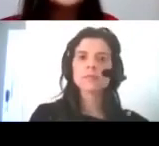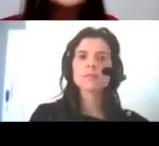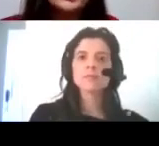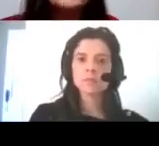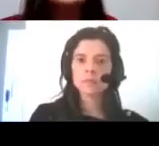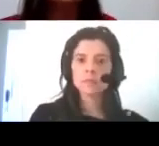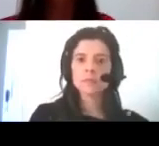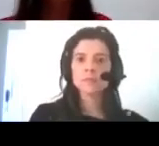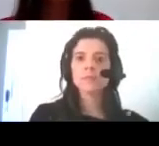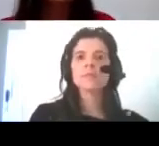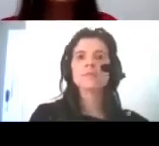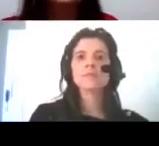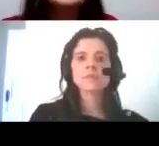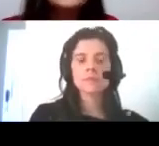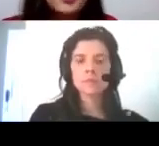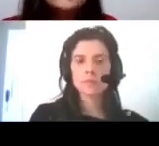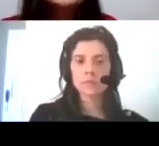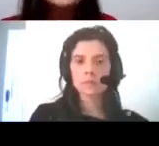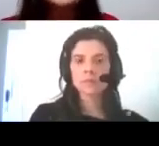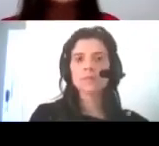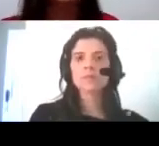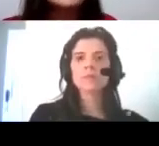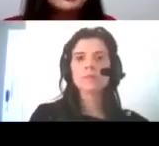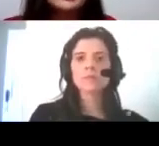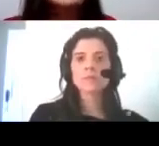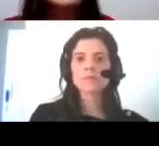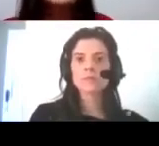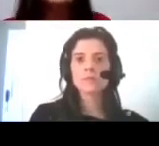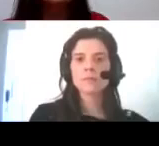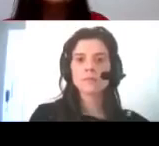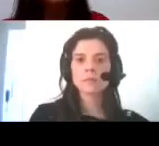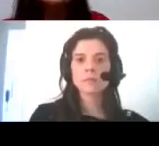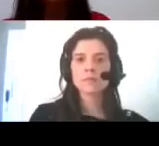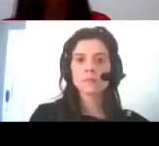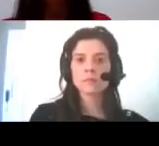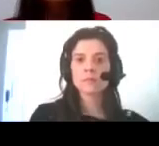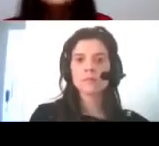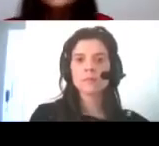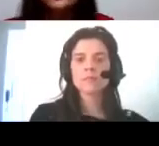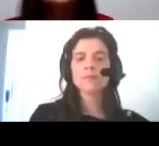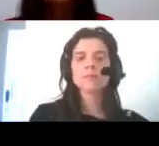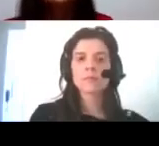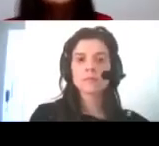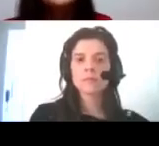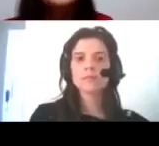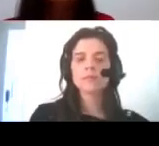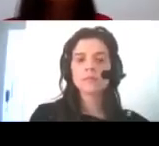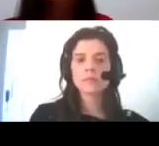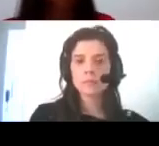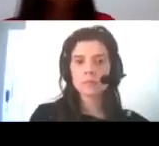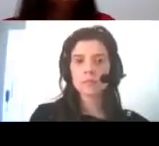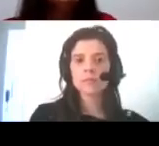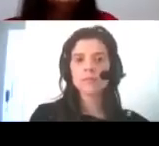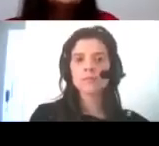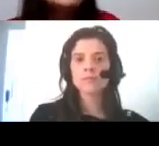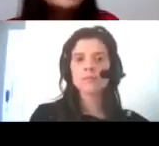sua competência, na sua capacidade de realizar aquela tarefa em específico, na formação, enfim.